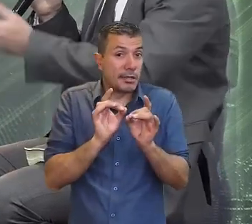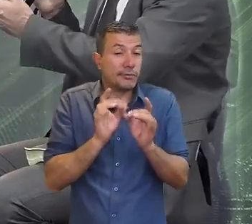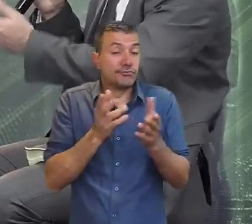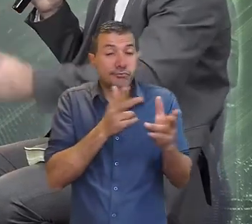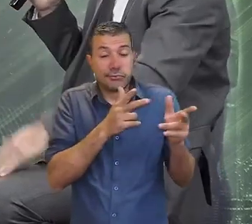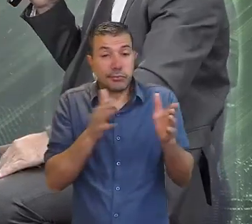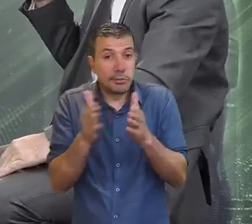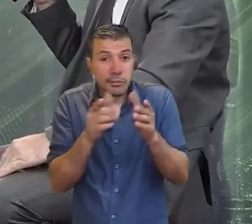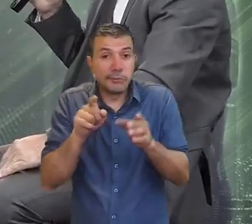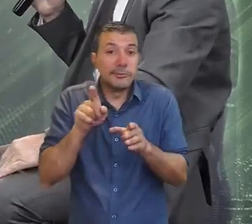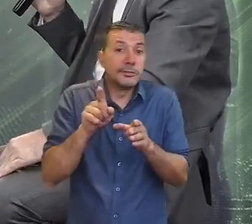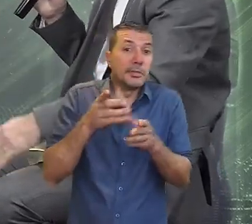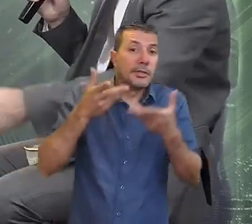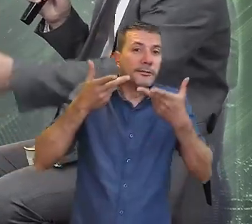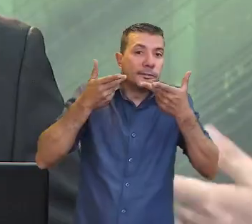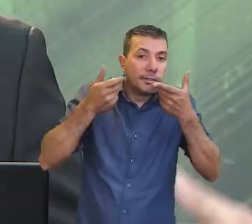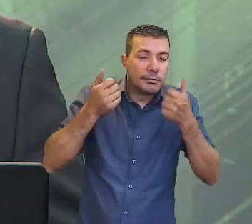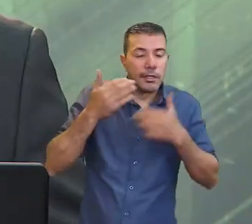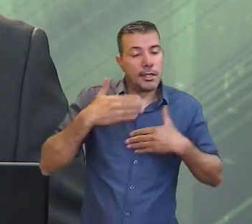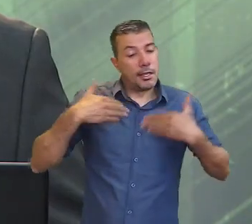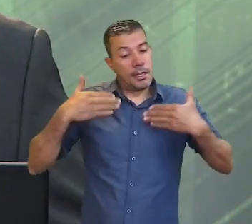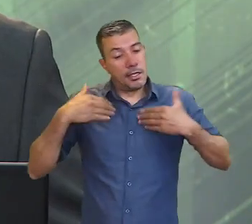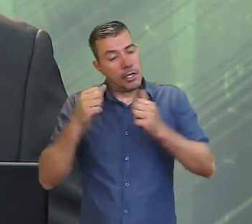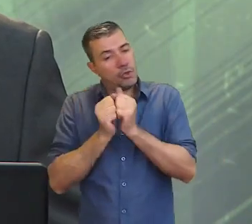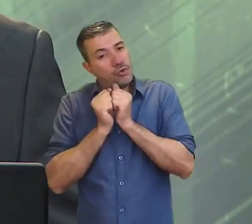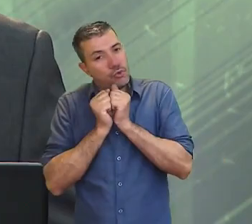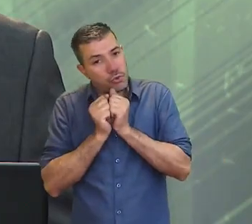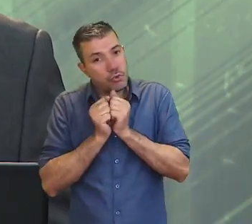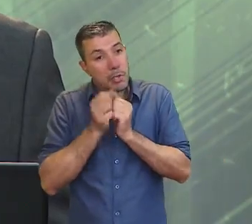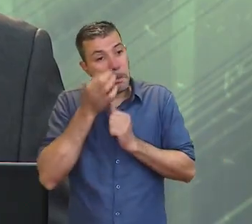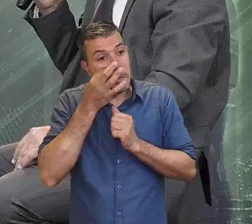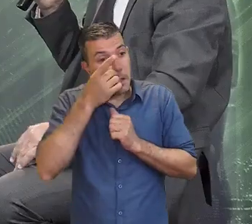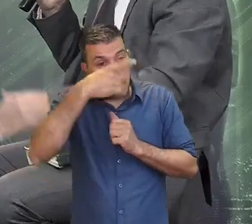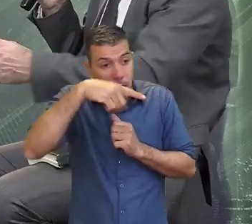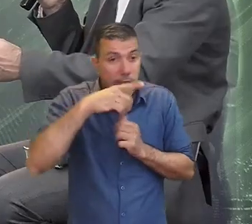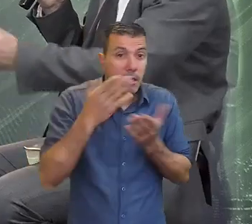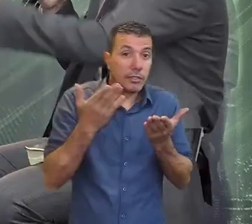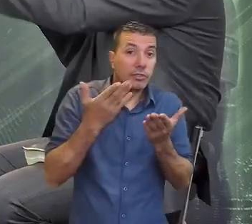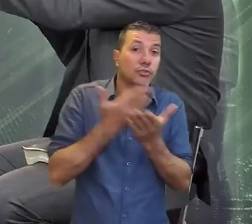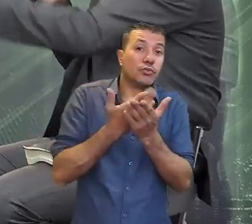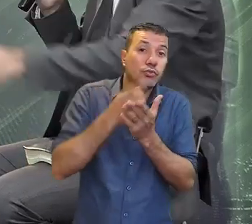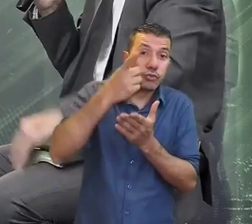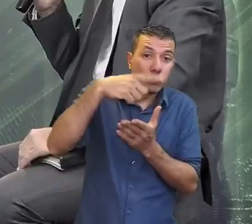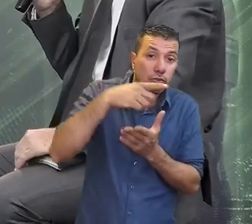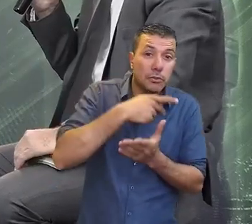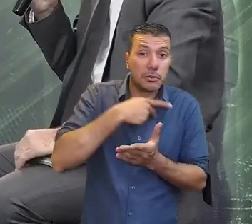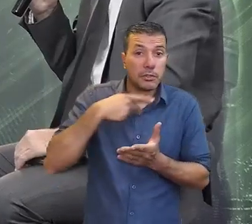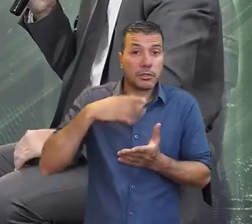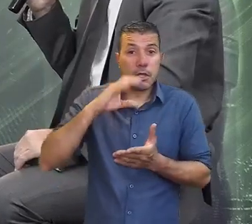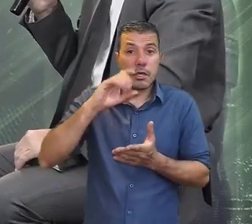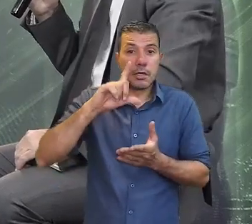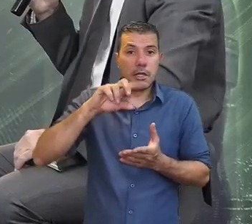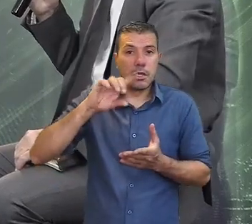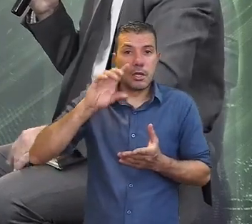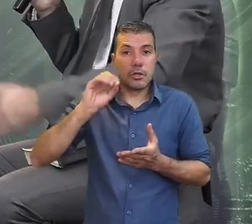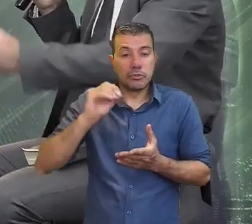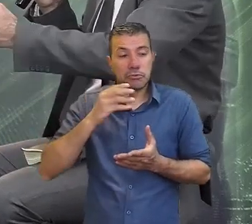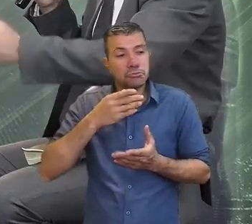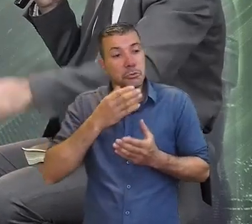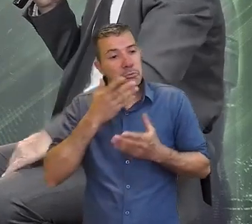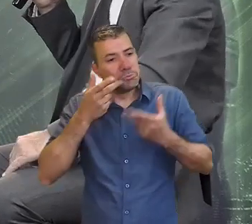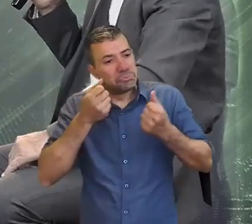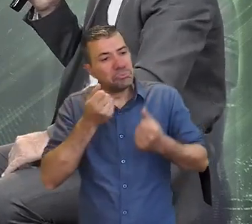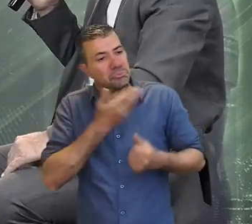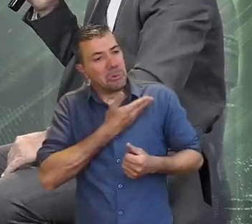maravilhosa. Pastor, é uma alegria muito grande para mim poder estar aqui presente, junto com vocês e juntos com o pastor Cláudio aqui também, um grande amigo.